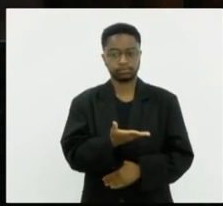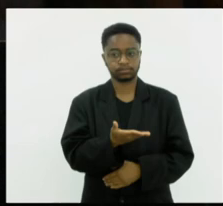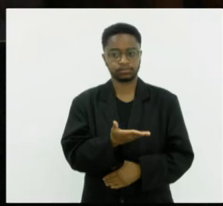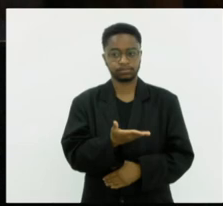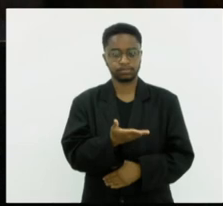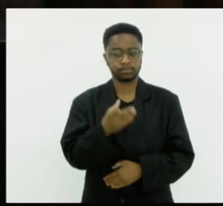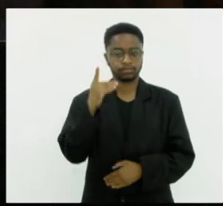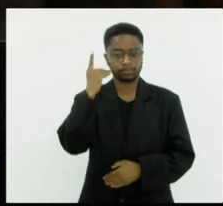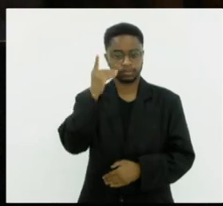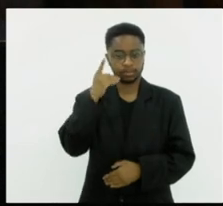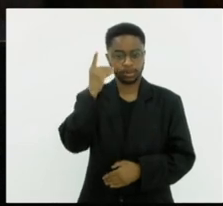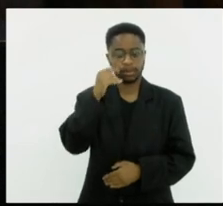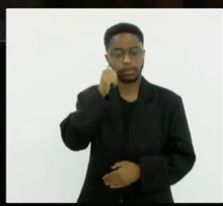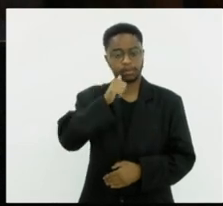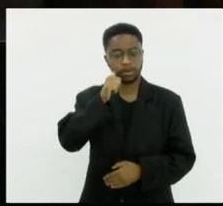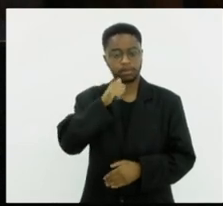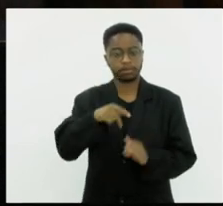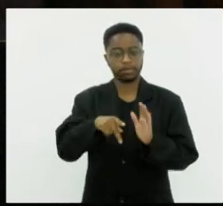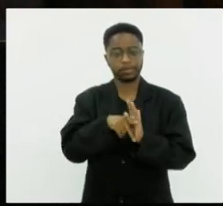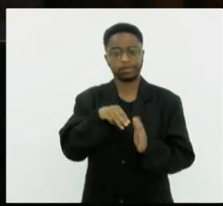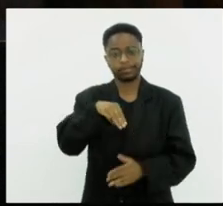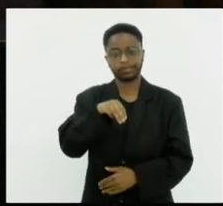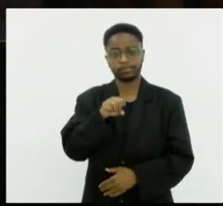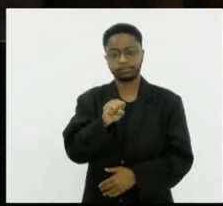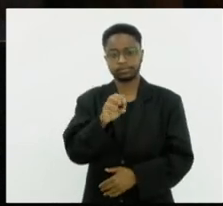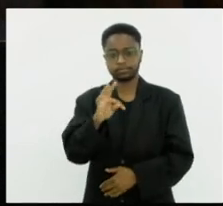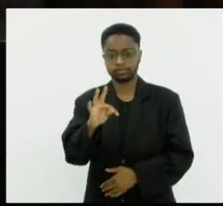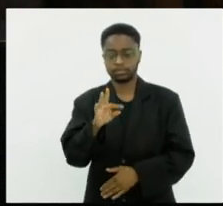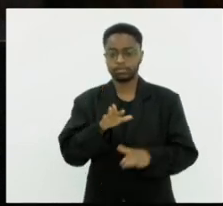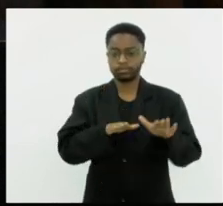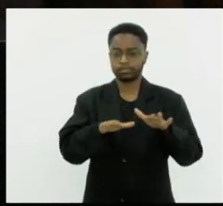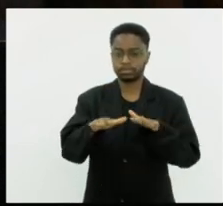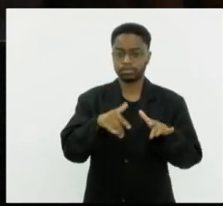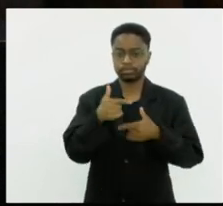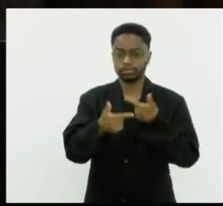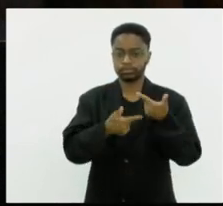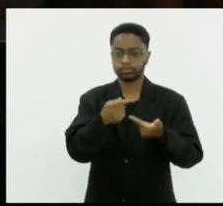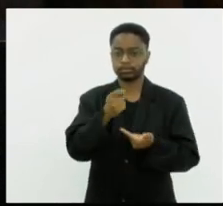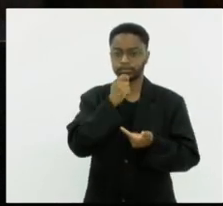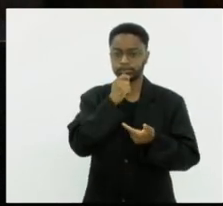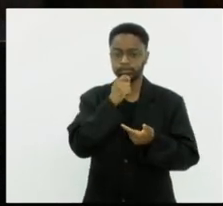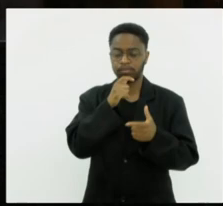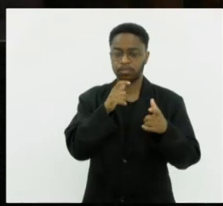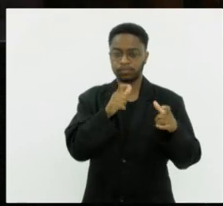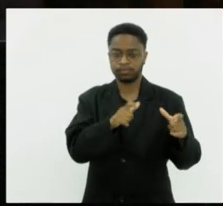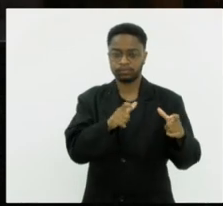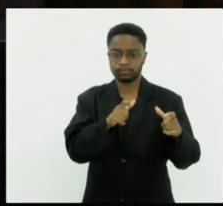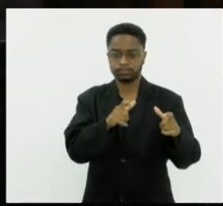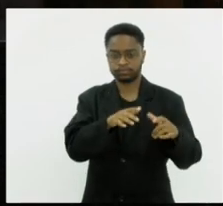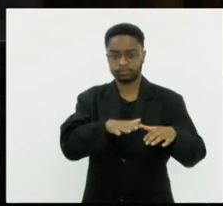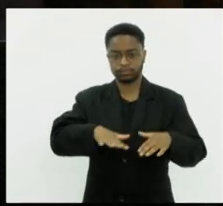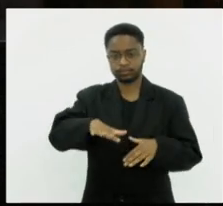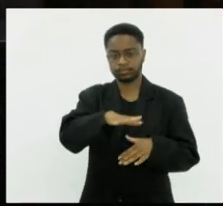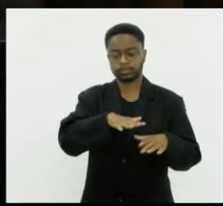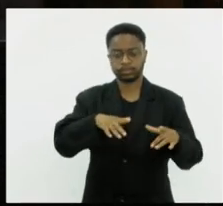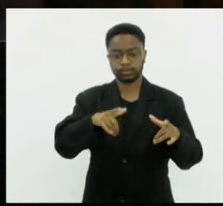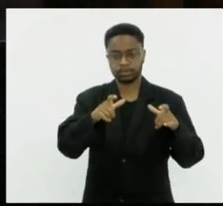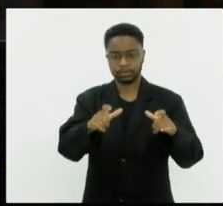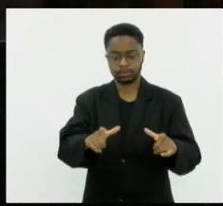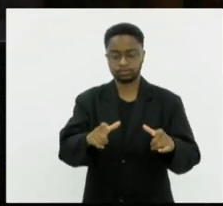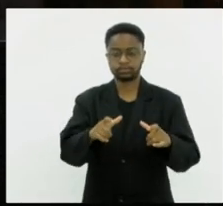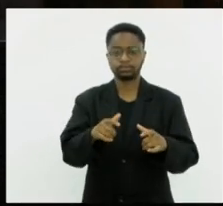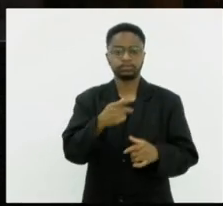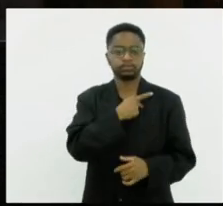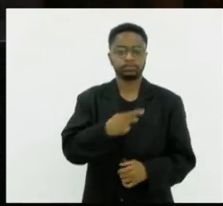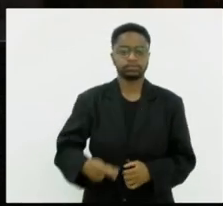uma deputada do MST, do Movimento dos Trabalhadores Sem Terra, presidindo essa casa,